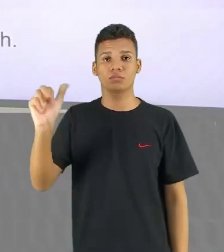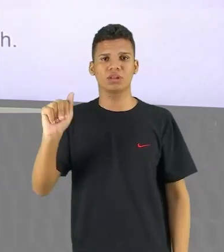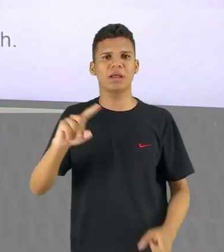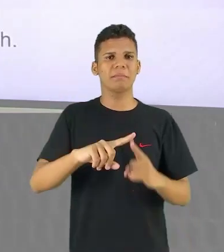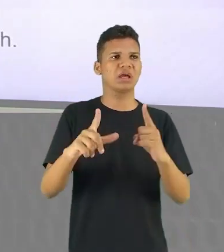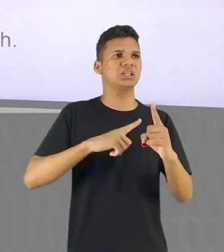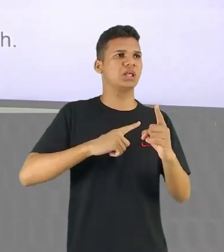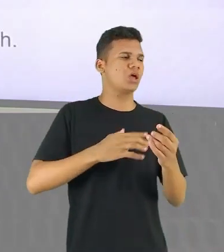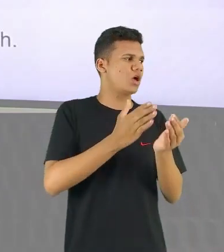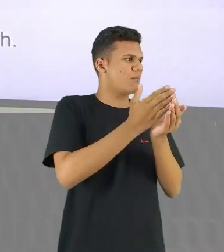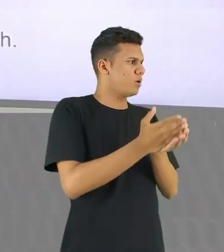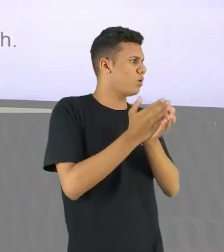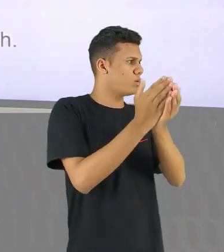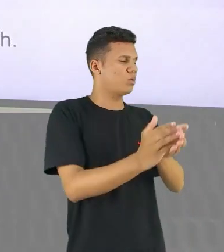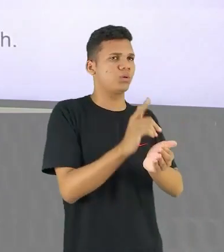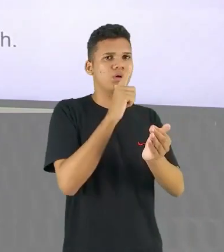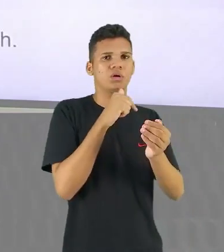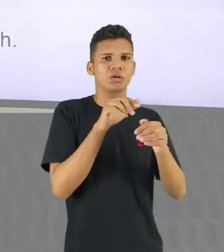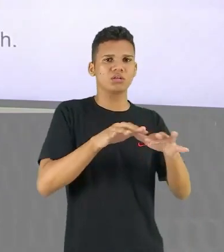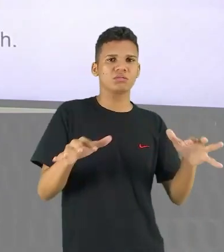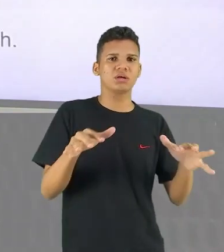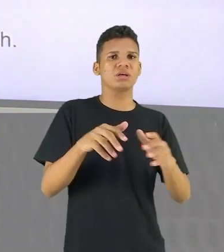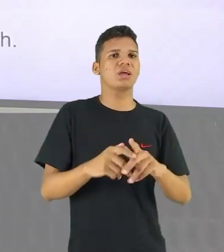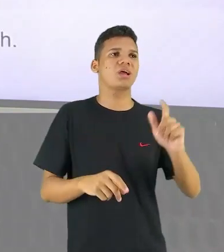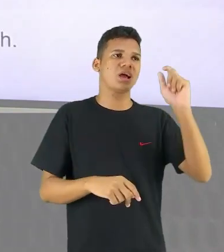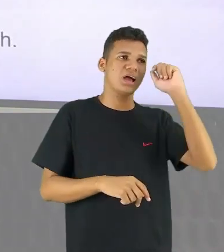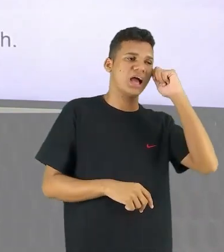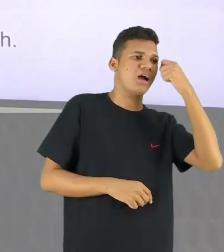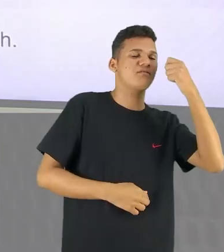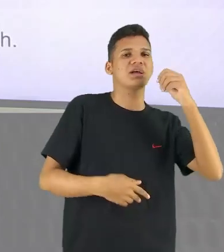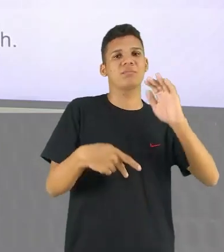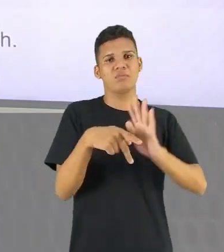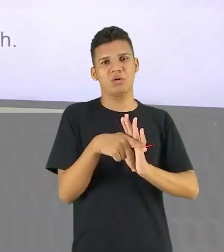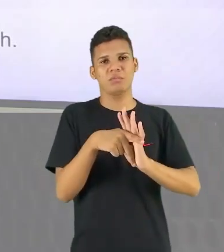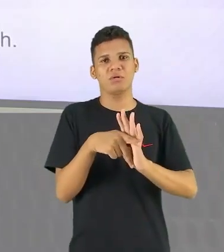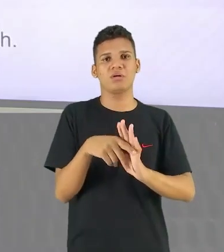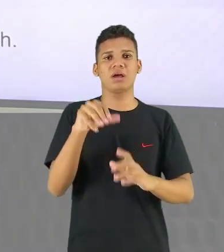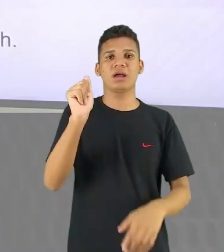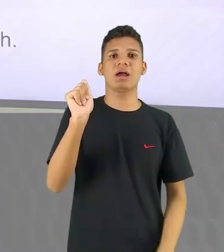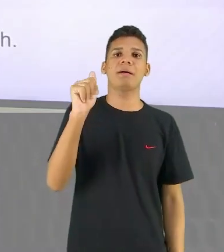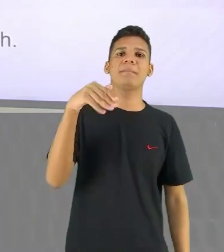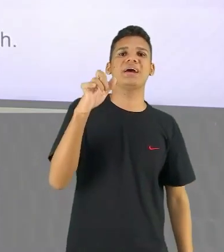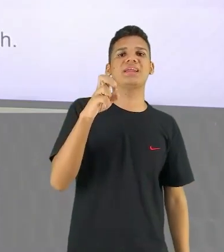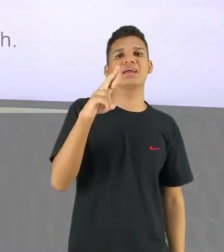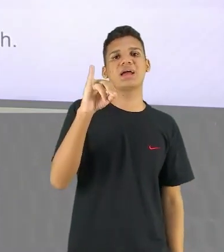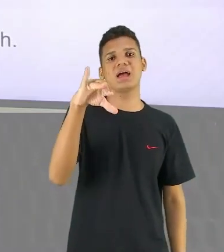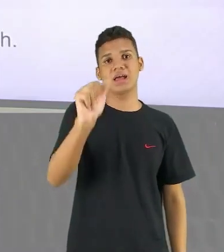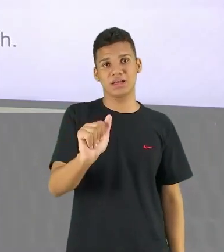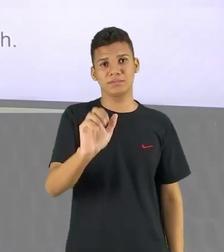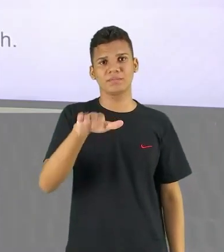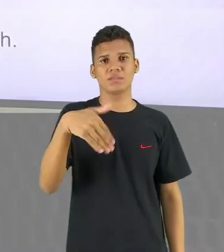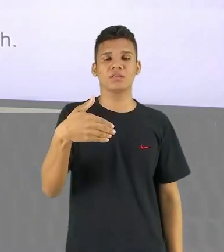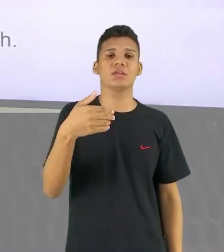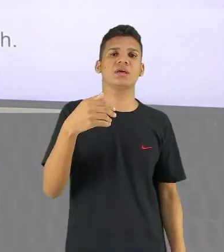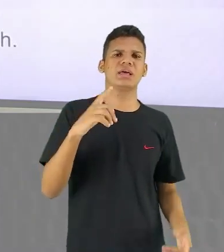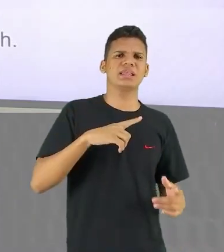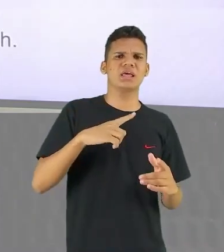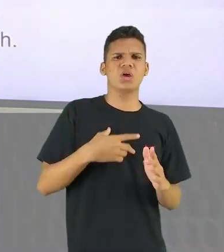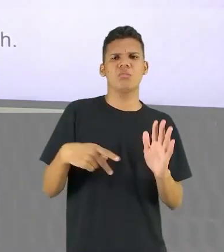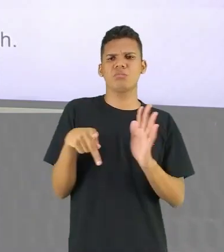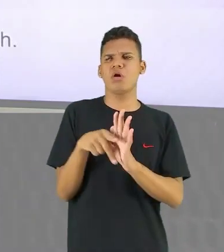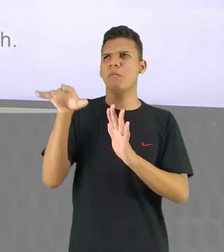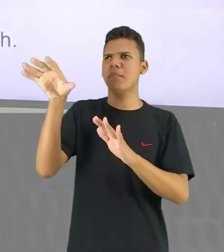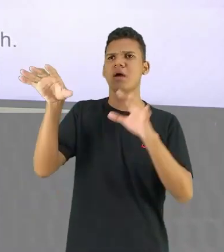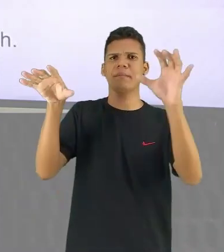ocuparam vários territórios na Ásia, na África, na América, e ao fazer isso, nesses diferentes continentes,